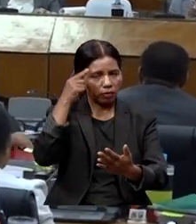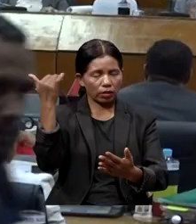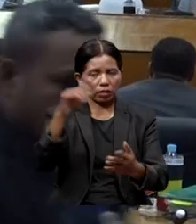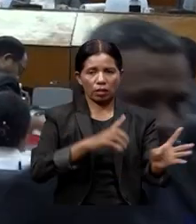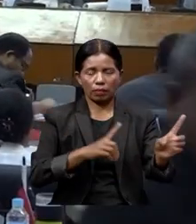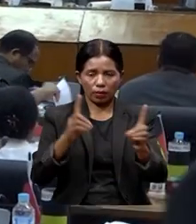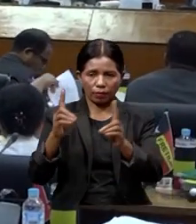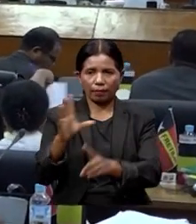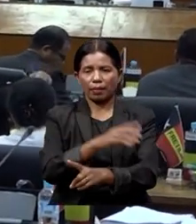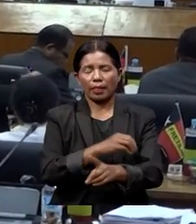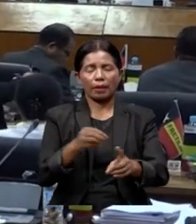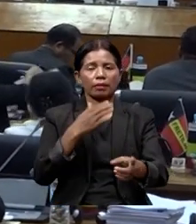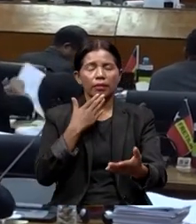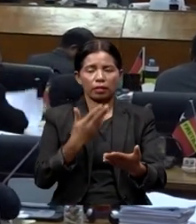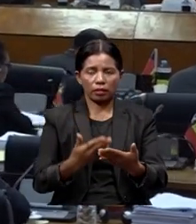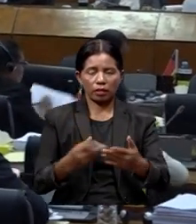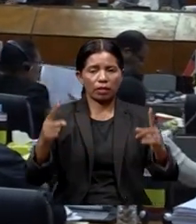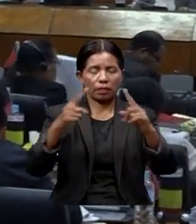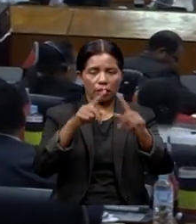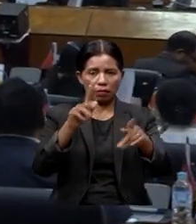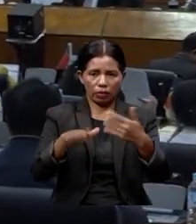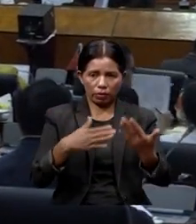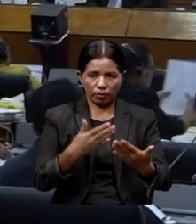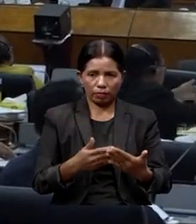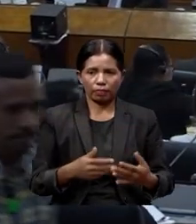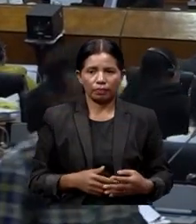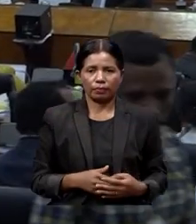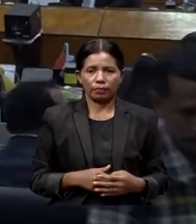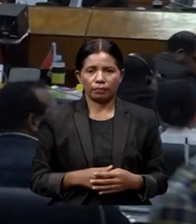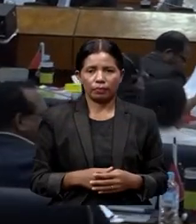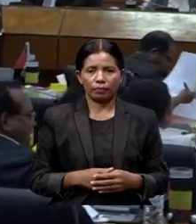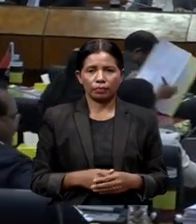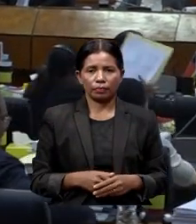implementa, no benefício do povo. Adriano Verdial, Marito da Costa, GMN.